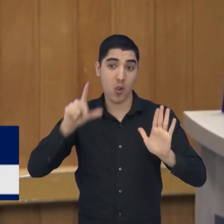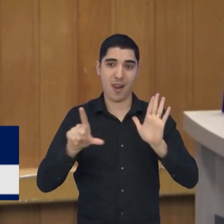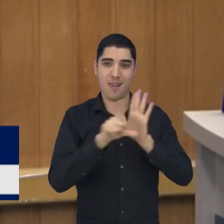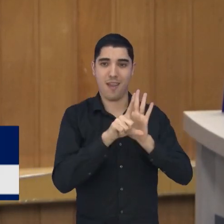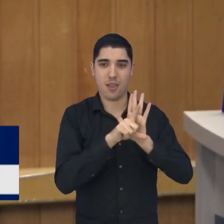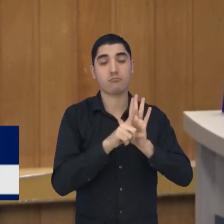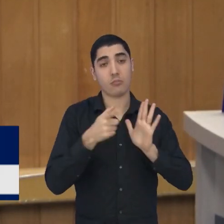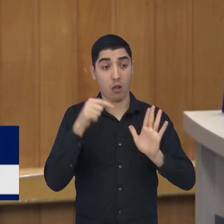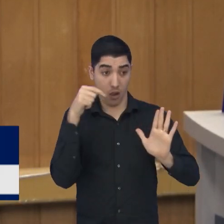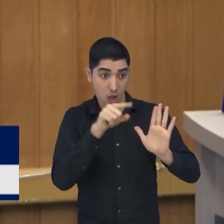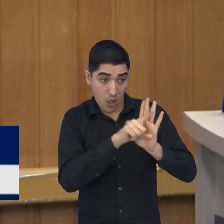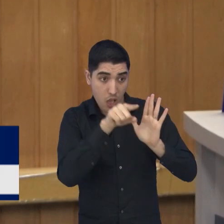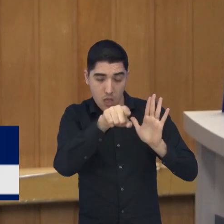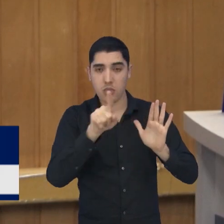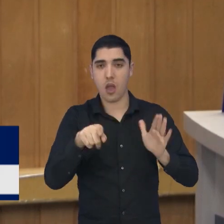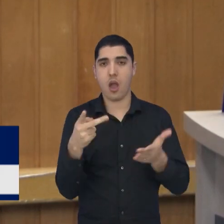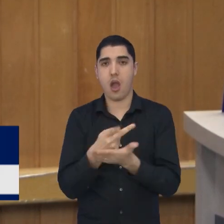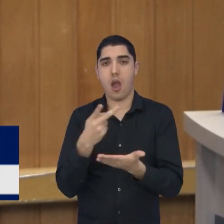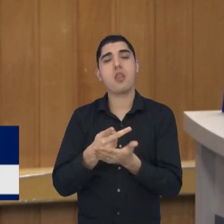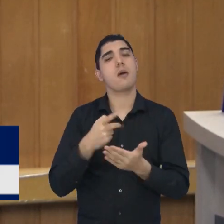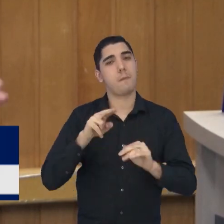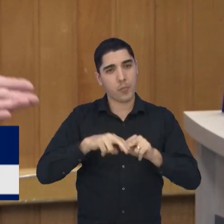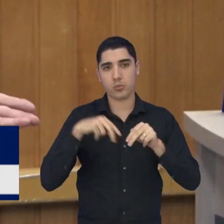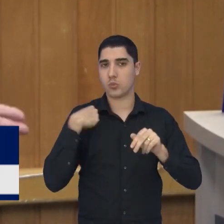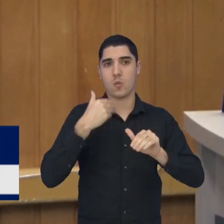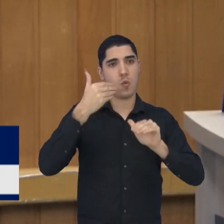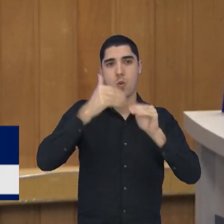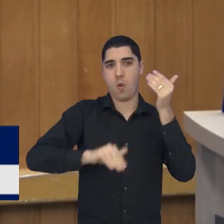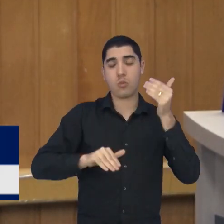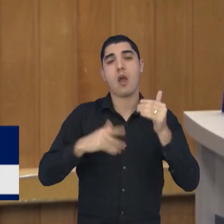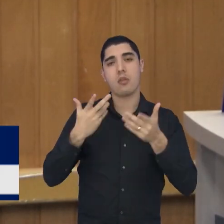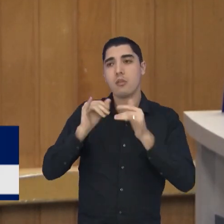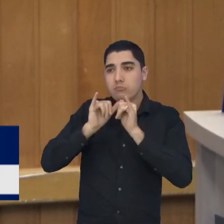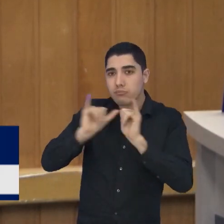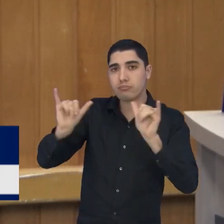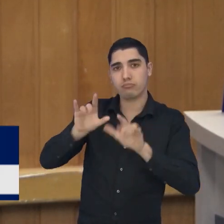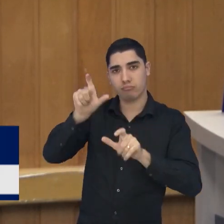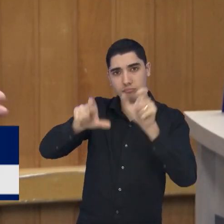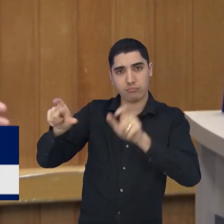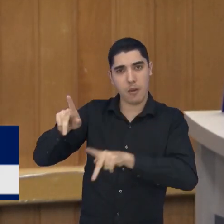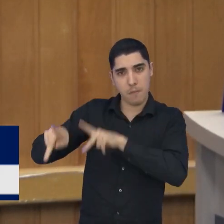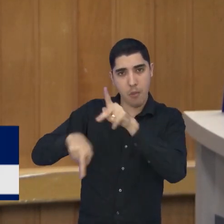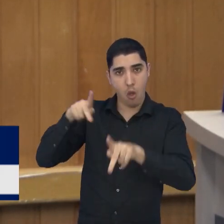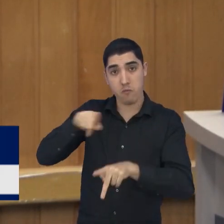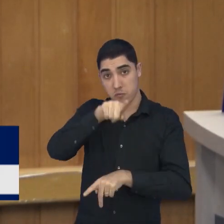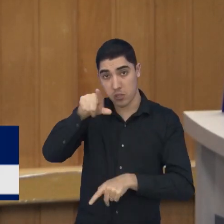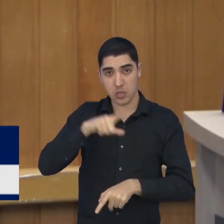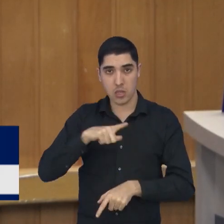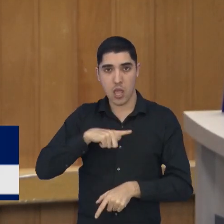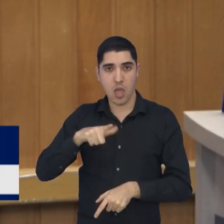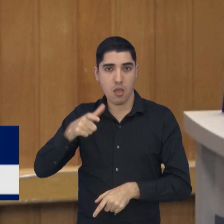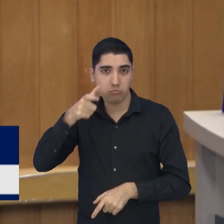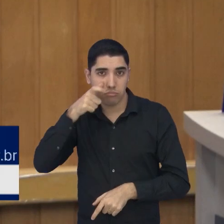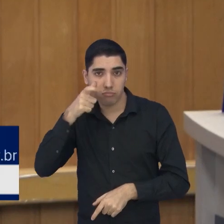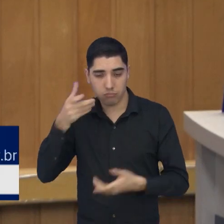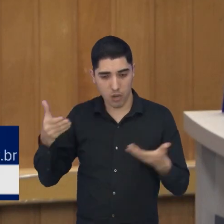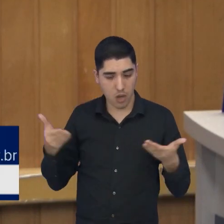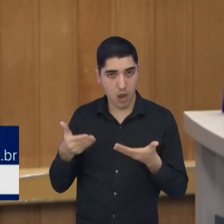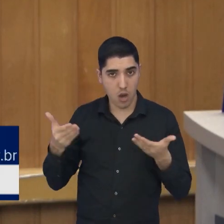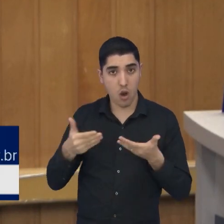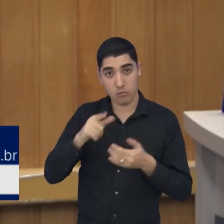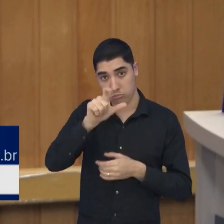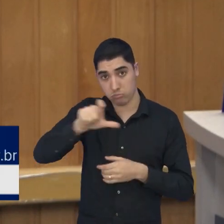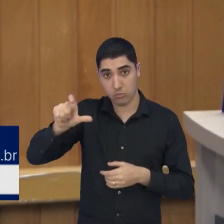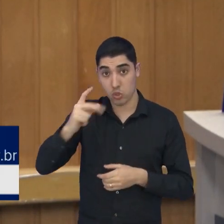pela lei está errado. Então, eu sou contrário, queria falar isso para a população de São José dos Campos, que está me escutando e que vai me escutar nesses